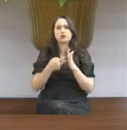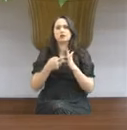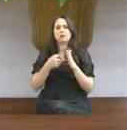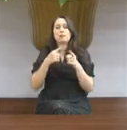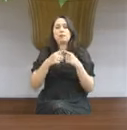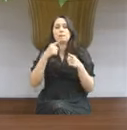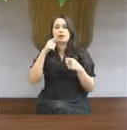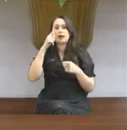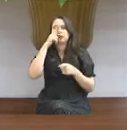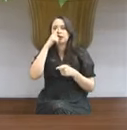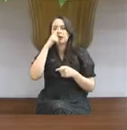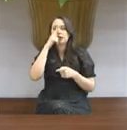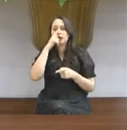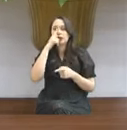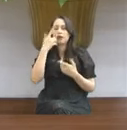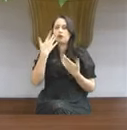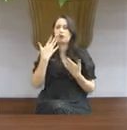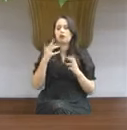rico ou pobre, meu amigo?